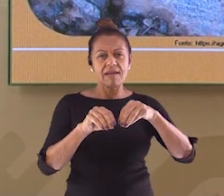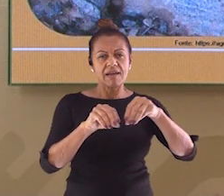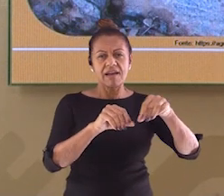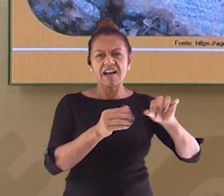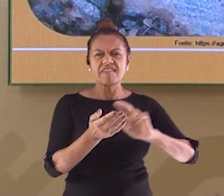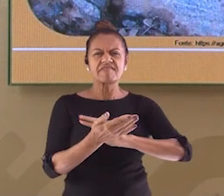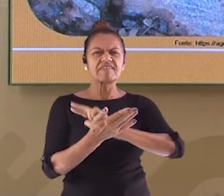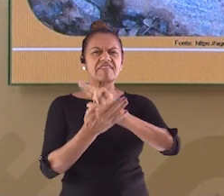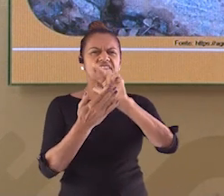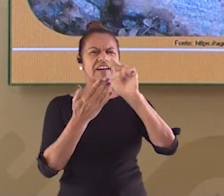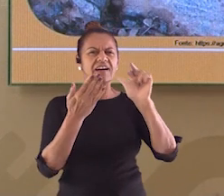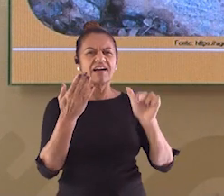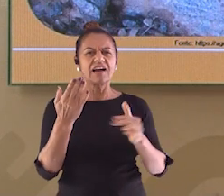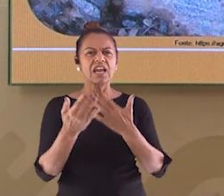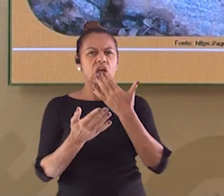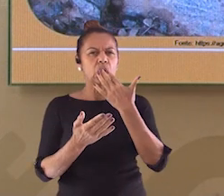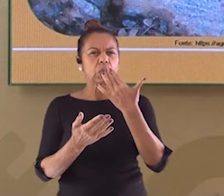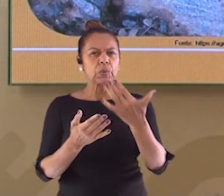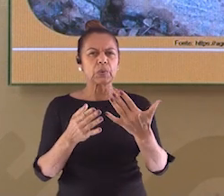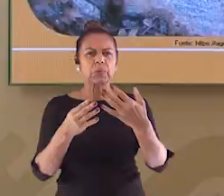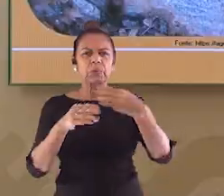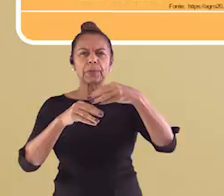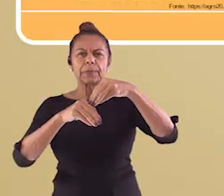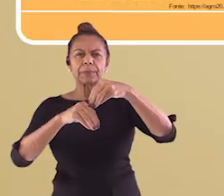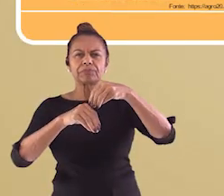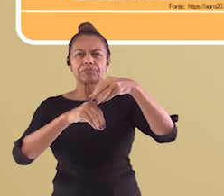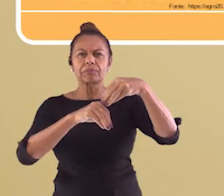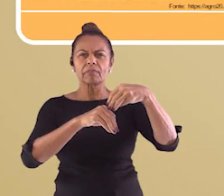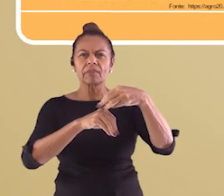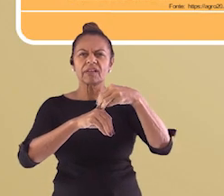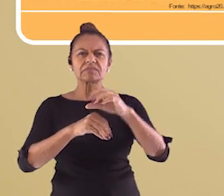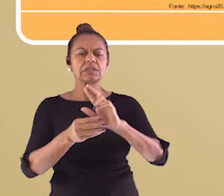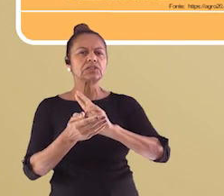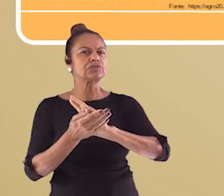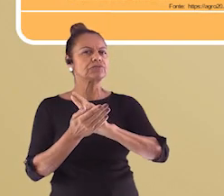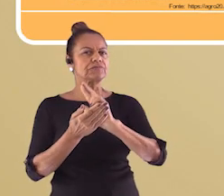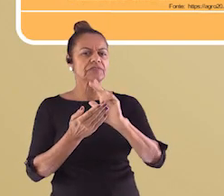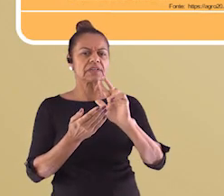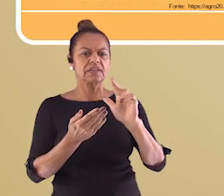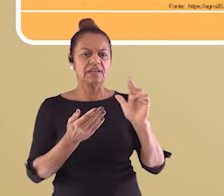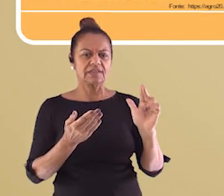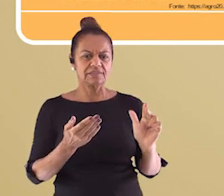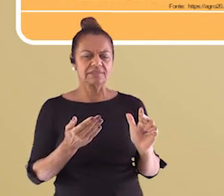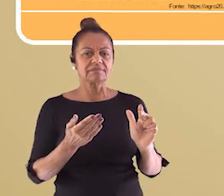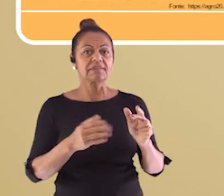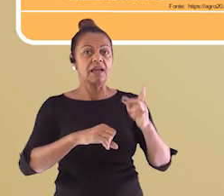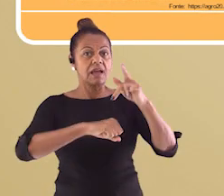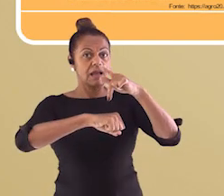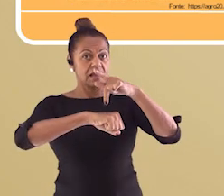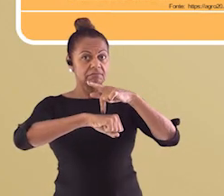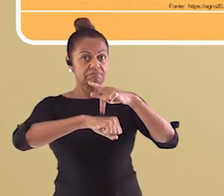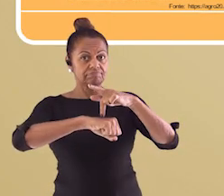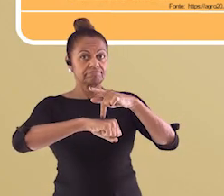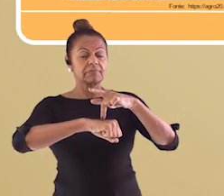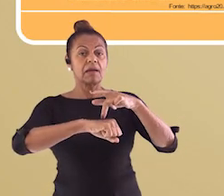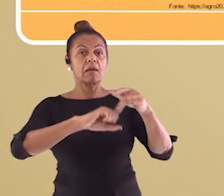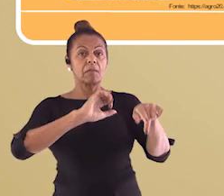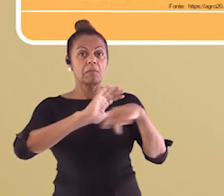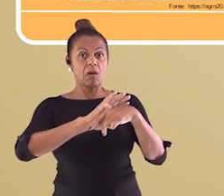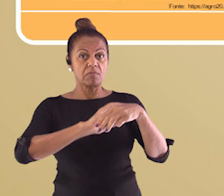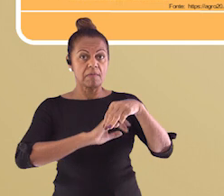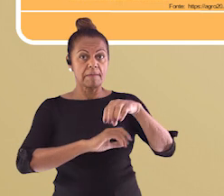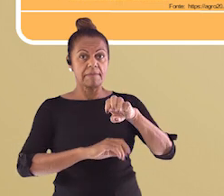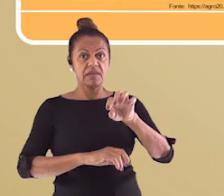mais variadas cores e diferentes texturas. A maioria das concentrações de rochas metamórficas